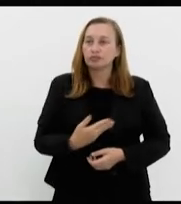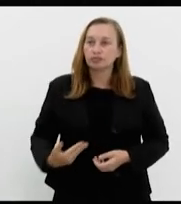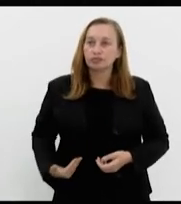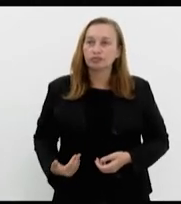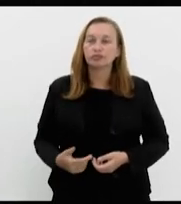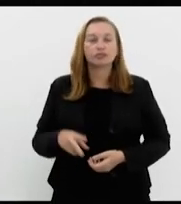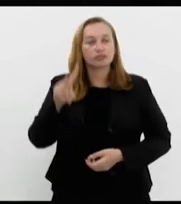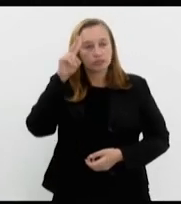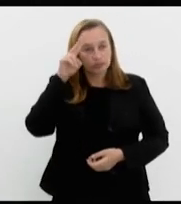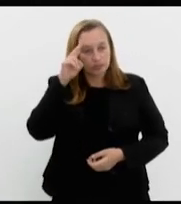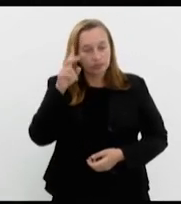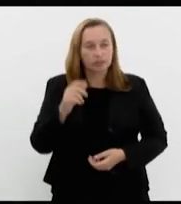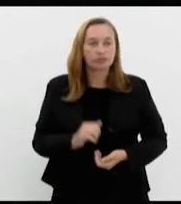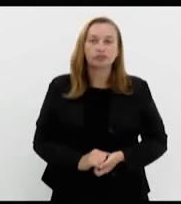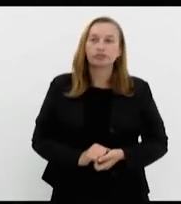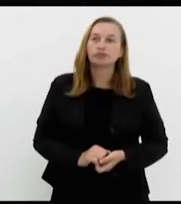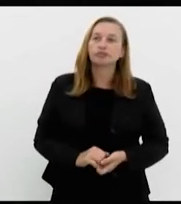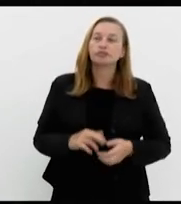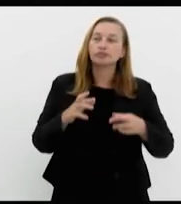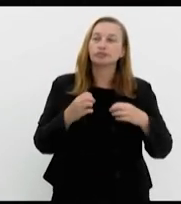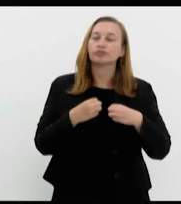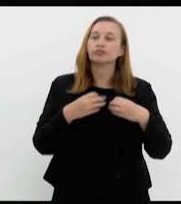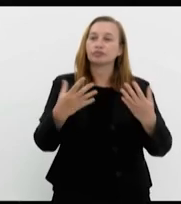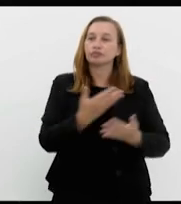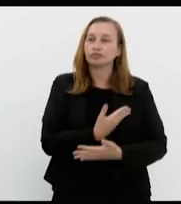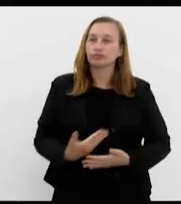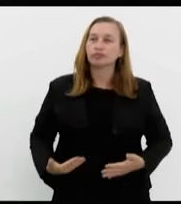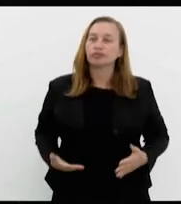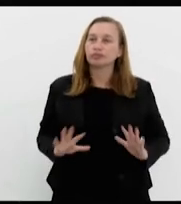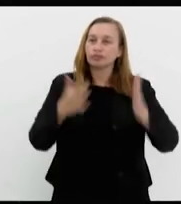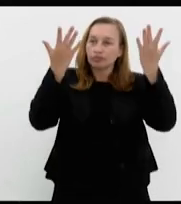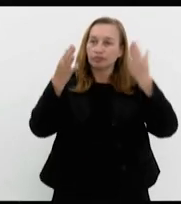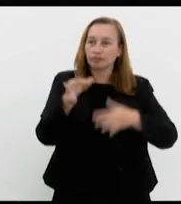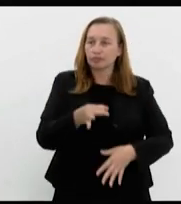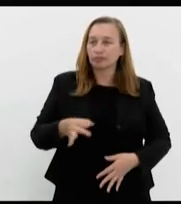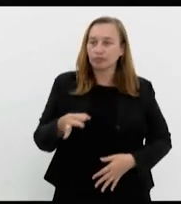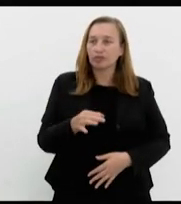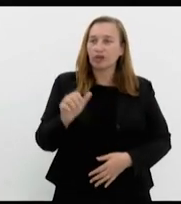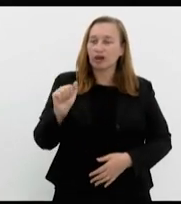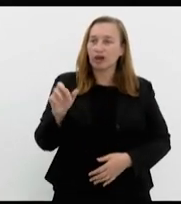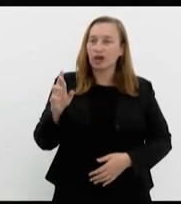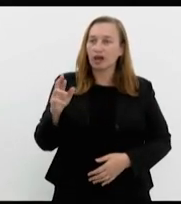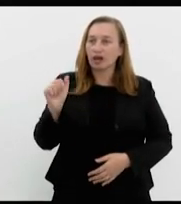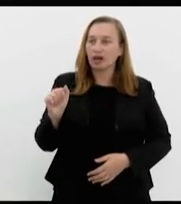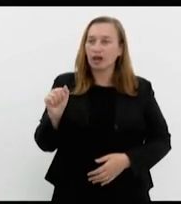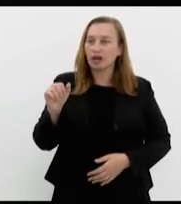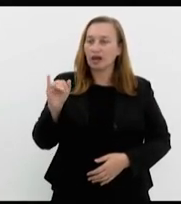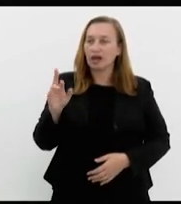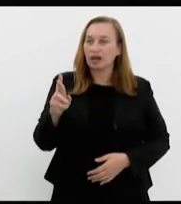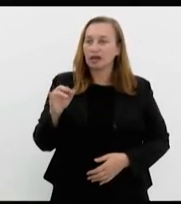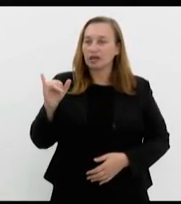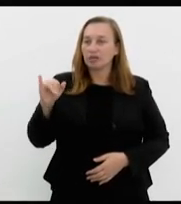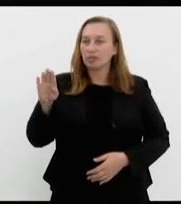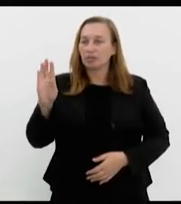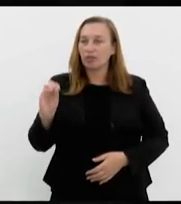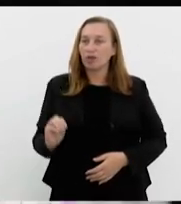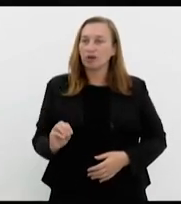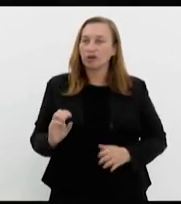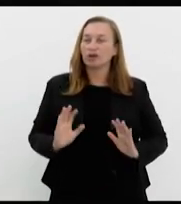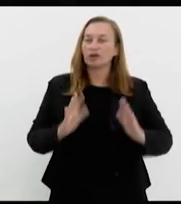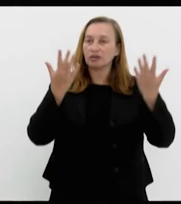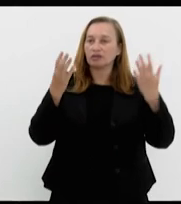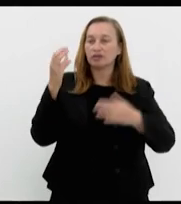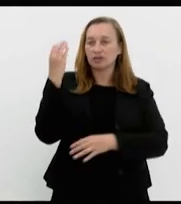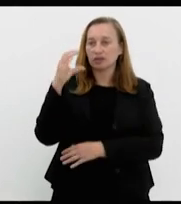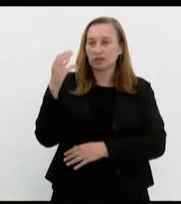na segunda-feira fazer a nossa audiência e viva a moeda Araribóia, viva a cidade de Niterói e viva as políticas de